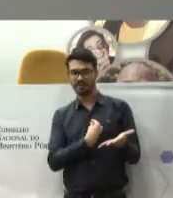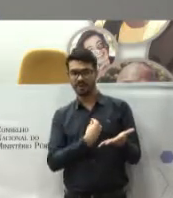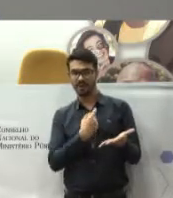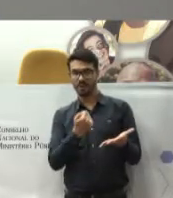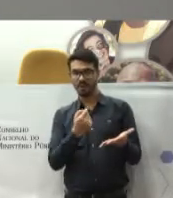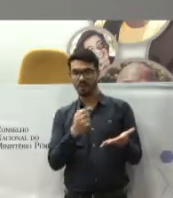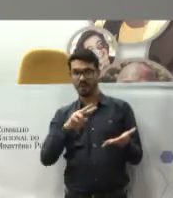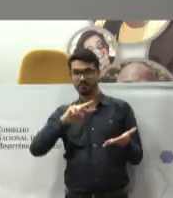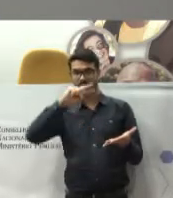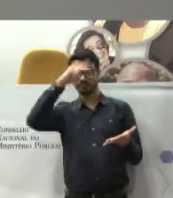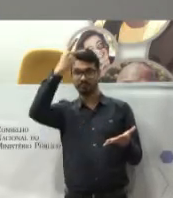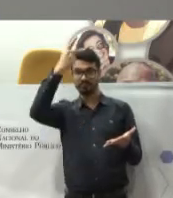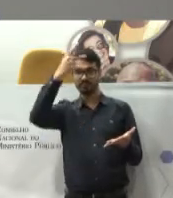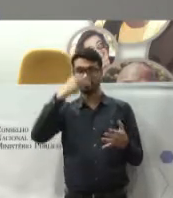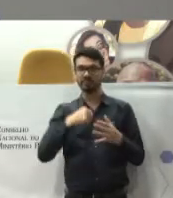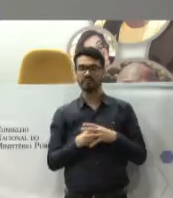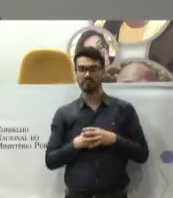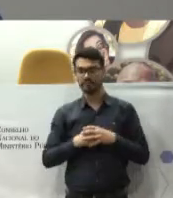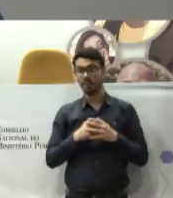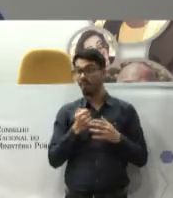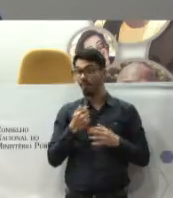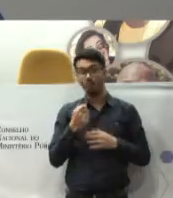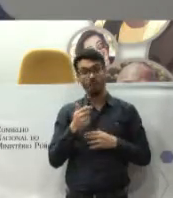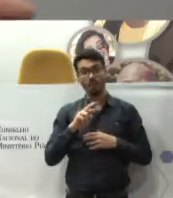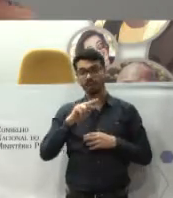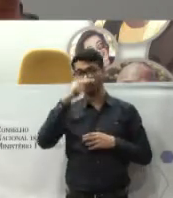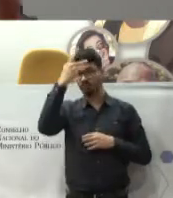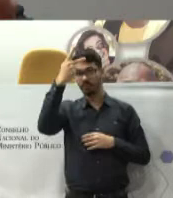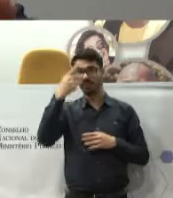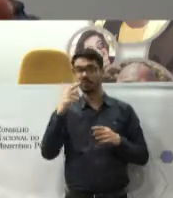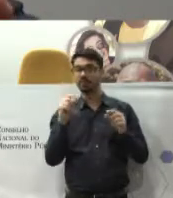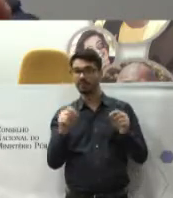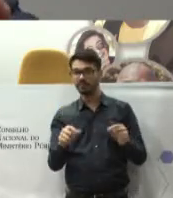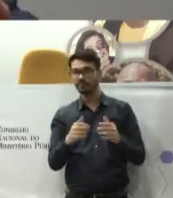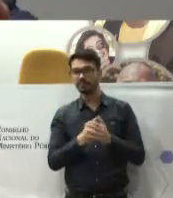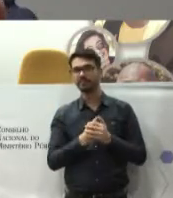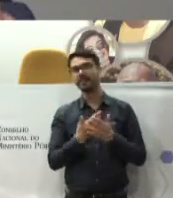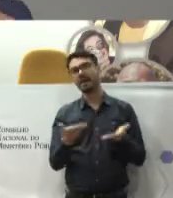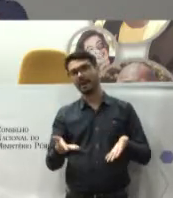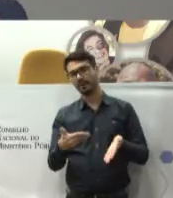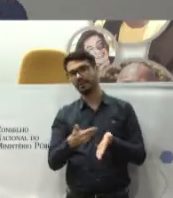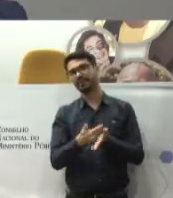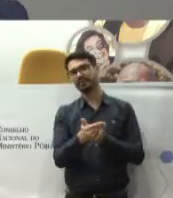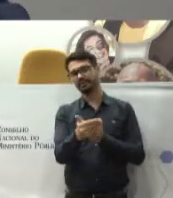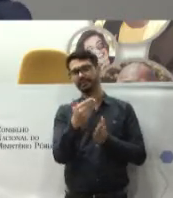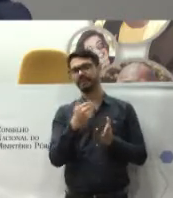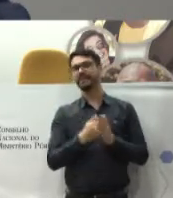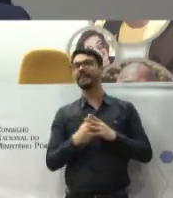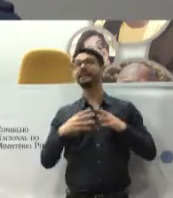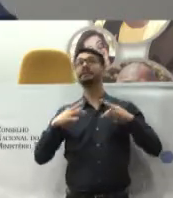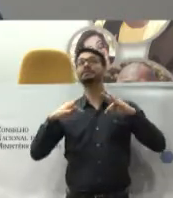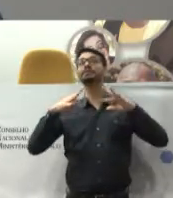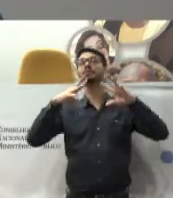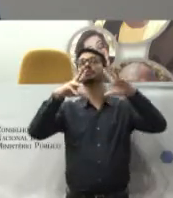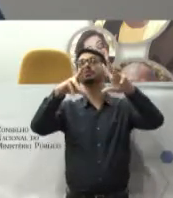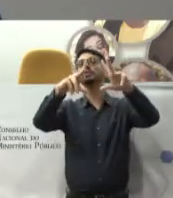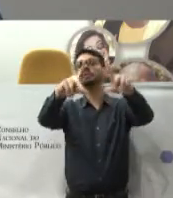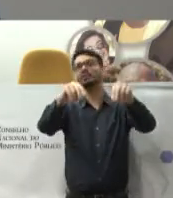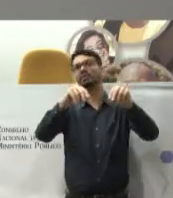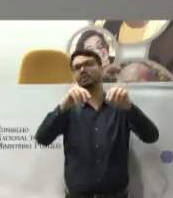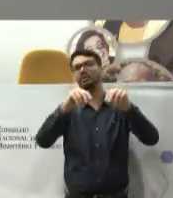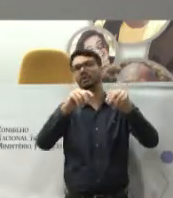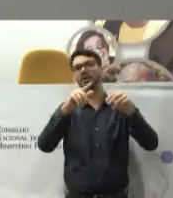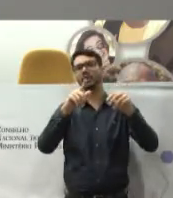dobra, quase dobra perante essa condição, e aí é onde vem a grande lição. Nem tudo foi